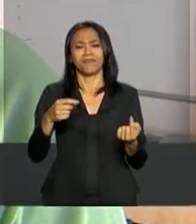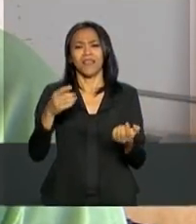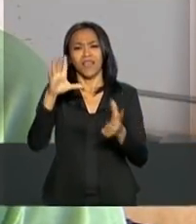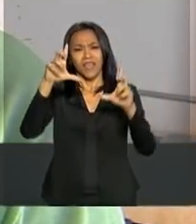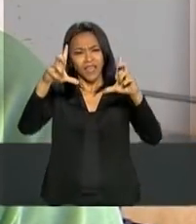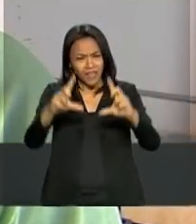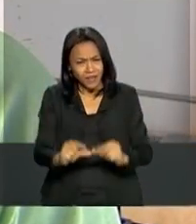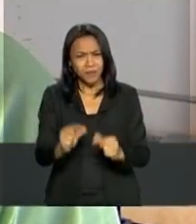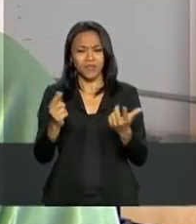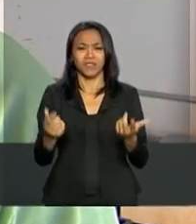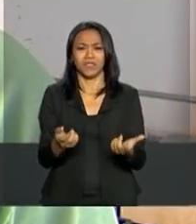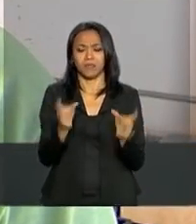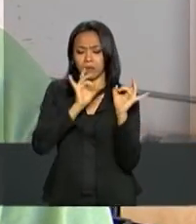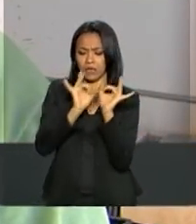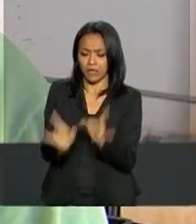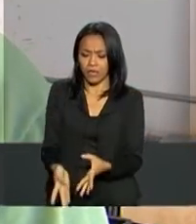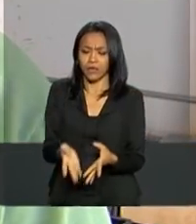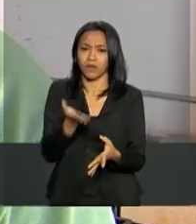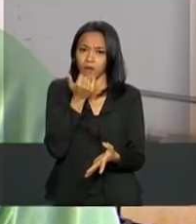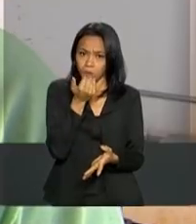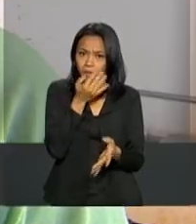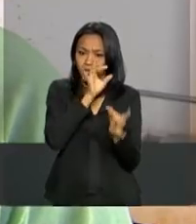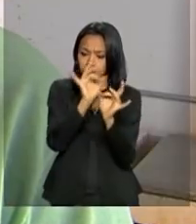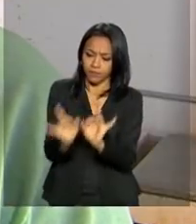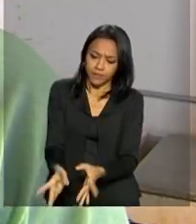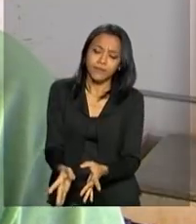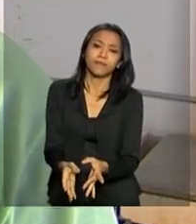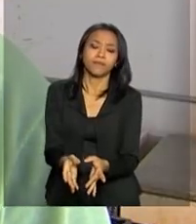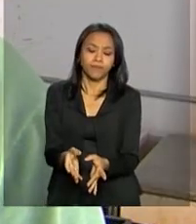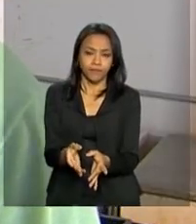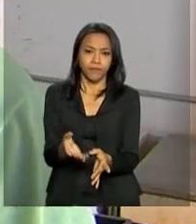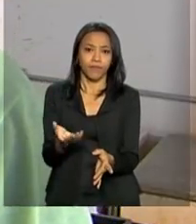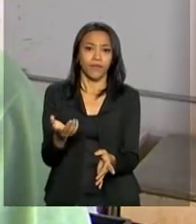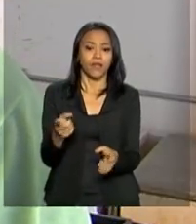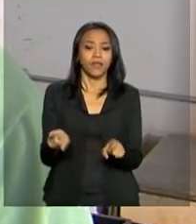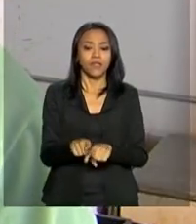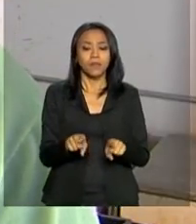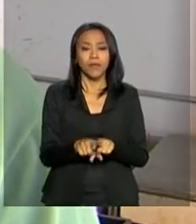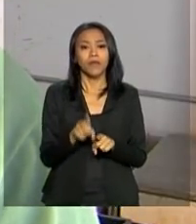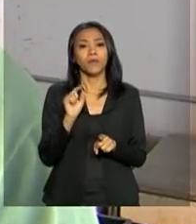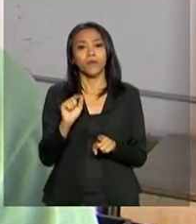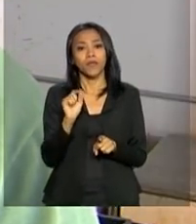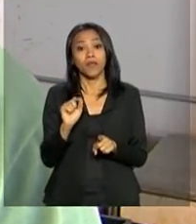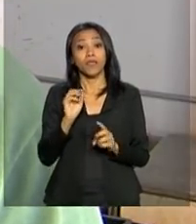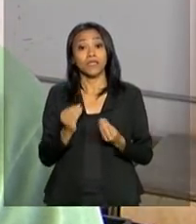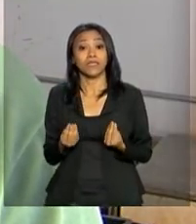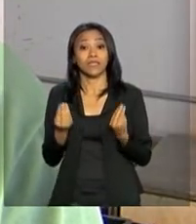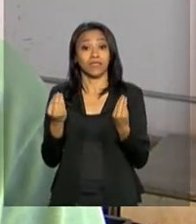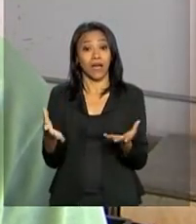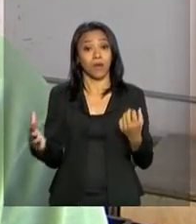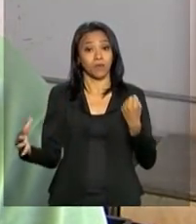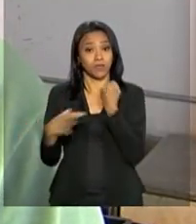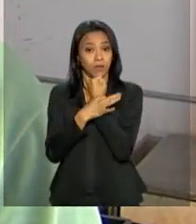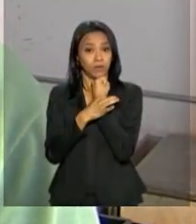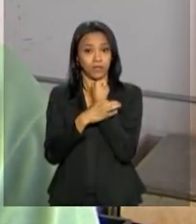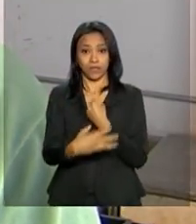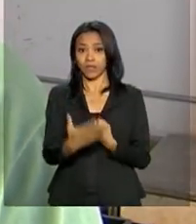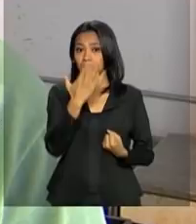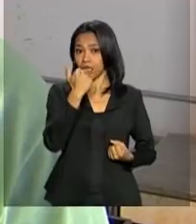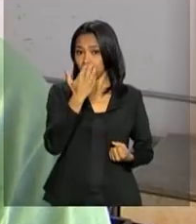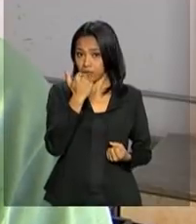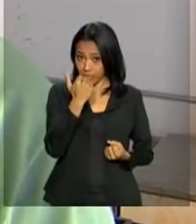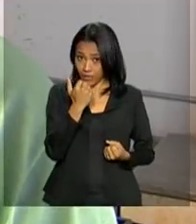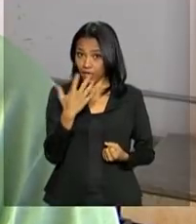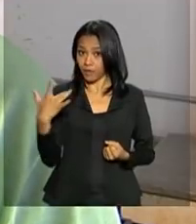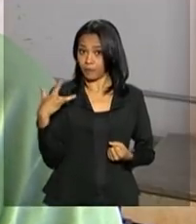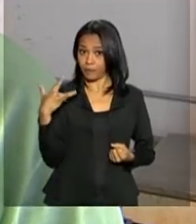30% todo o alimento produzido no país e com e promover a segurança alimentar de pessoas em condições de